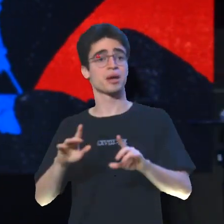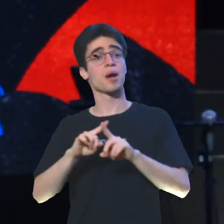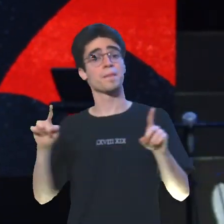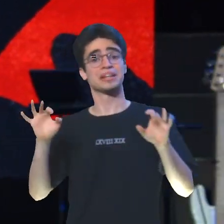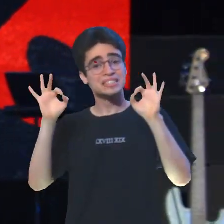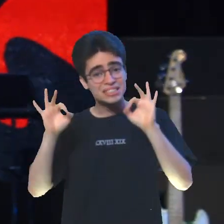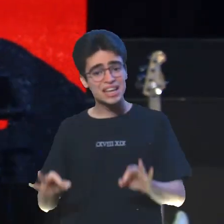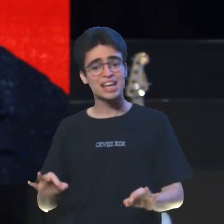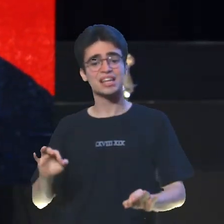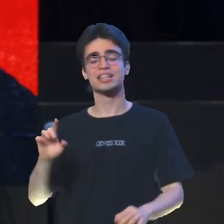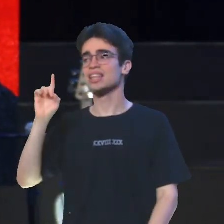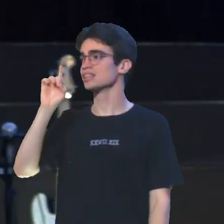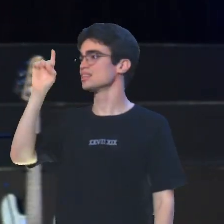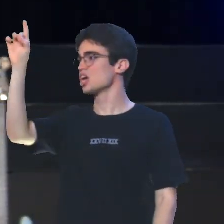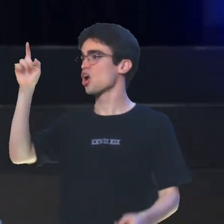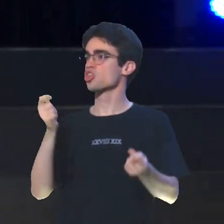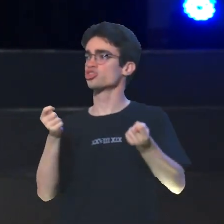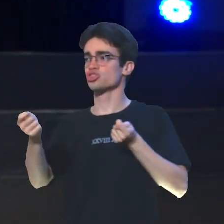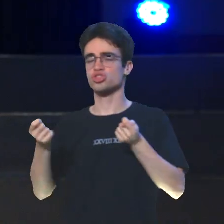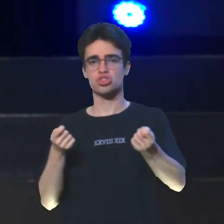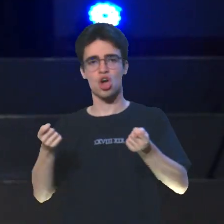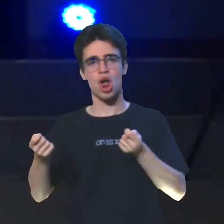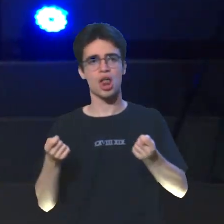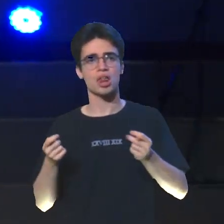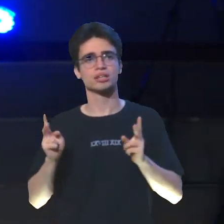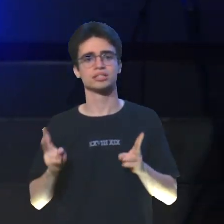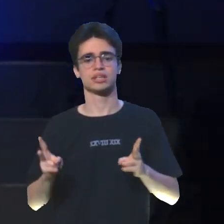Deus estava no controle.